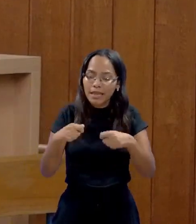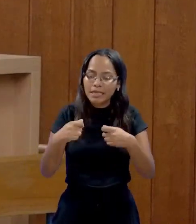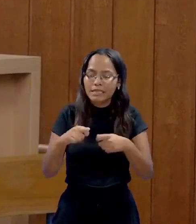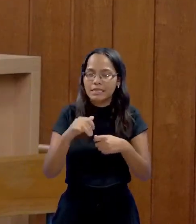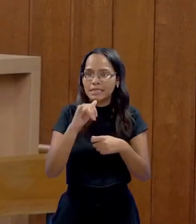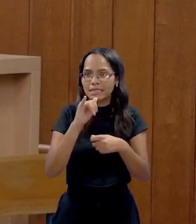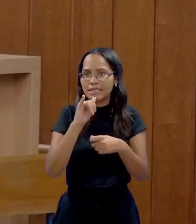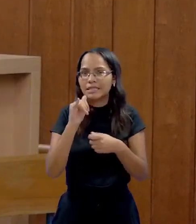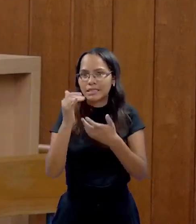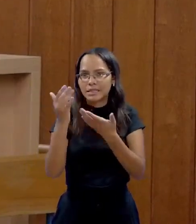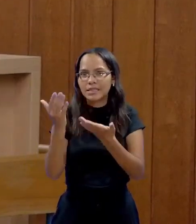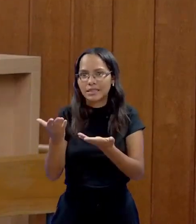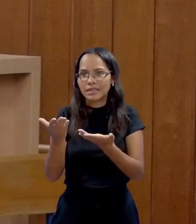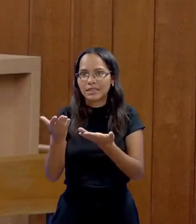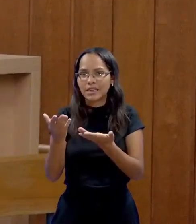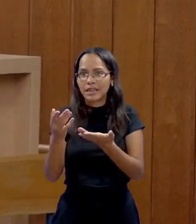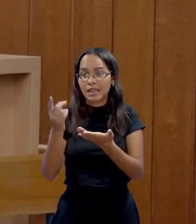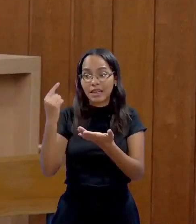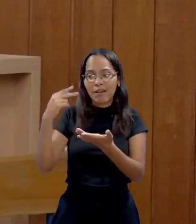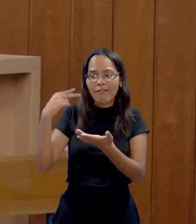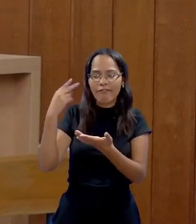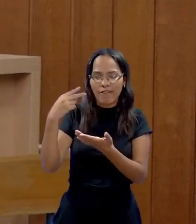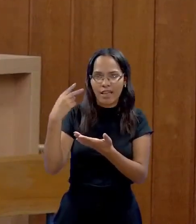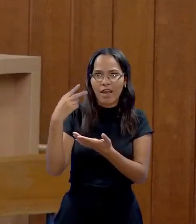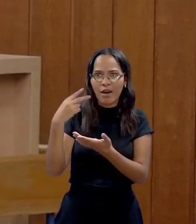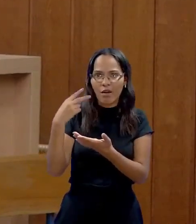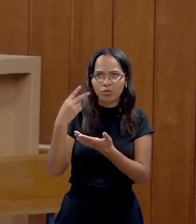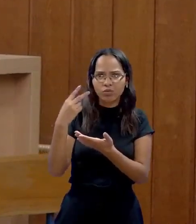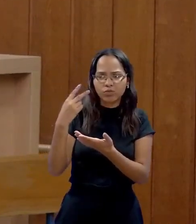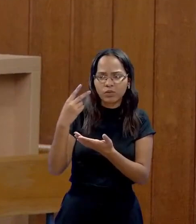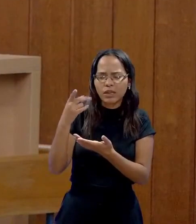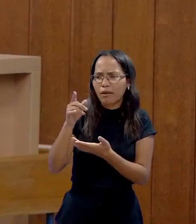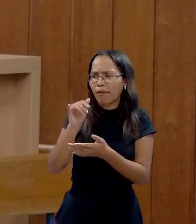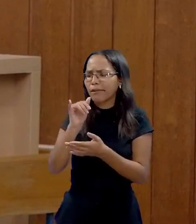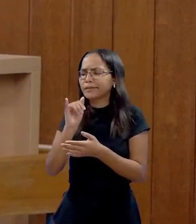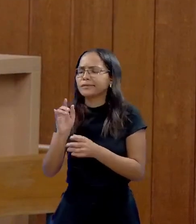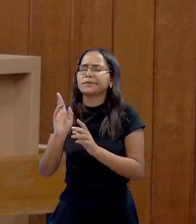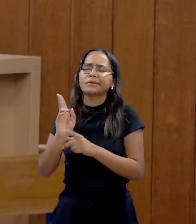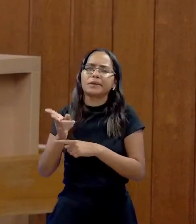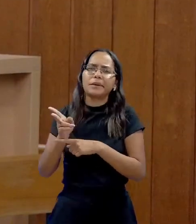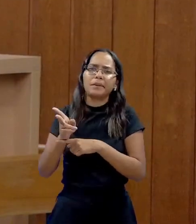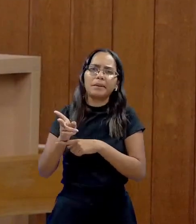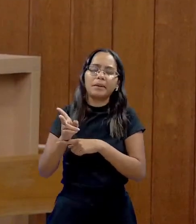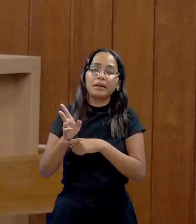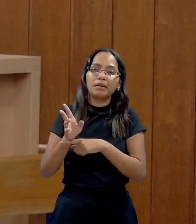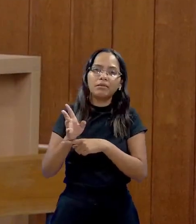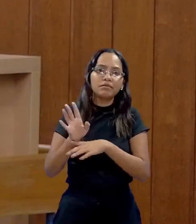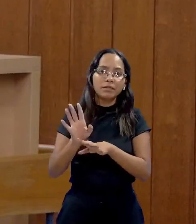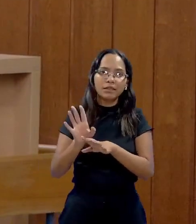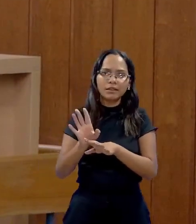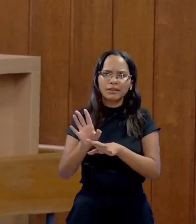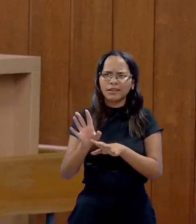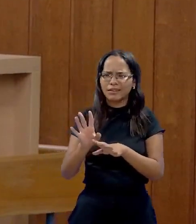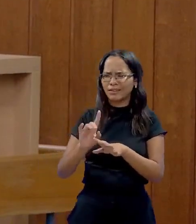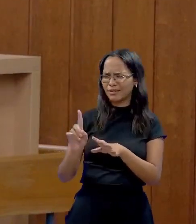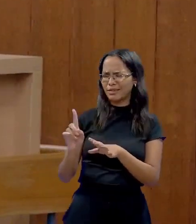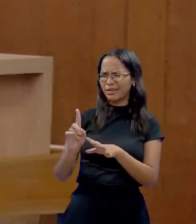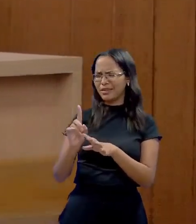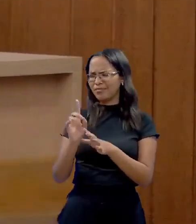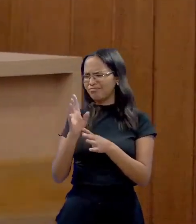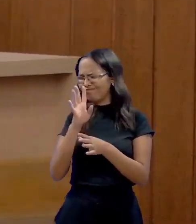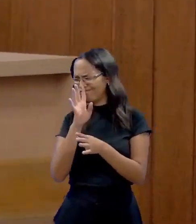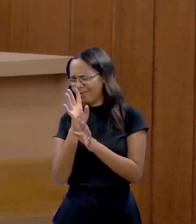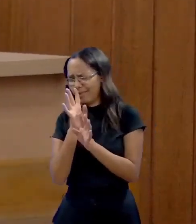presidente, que aqueles vereadores e aquelas vereadoras que forem omissos diante do que está